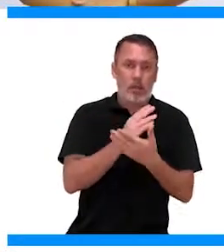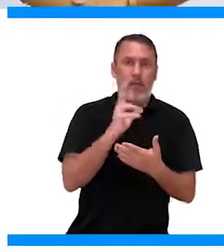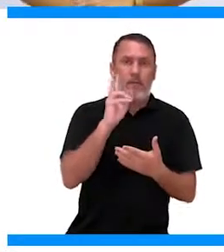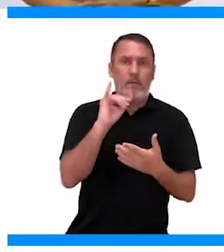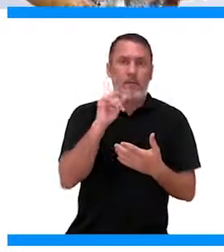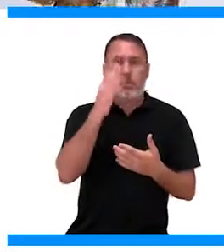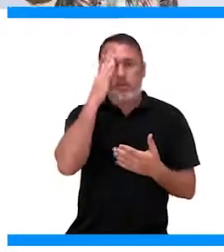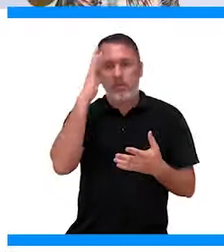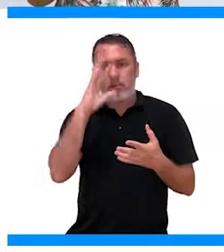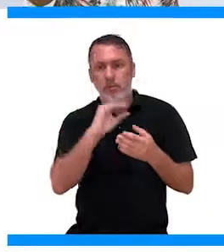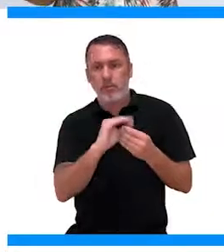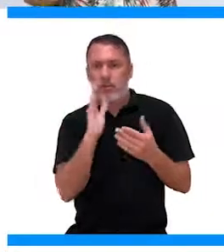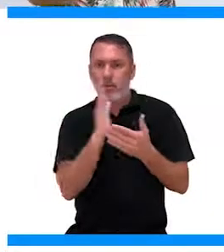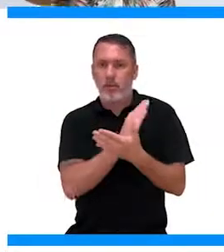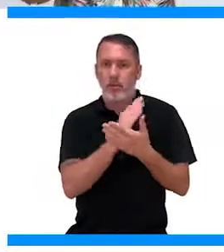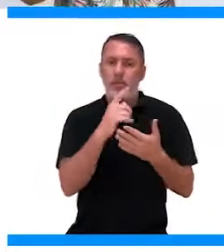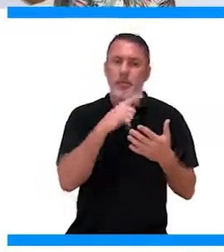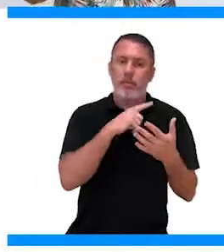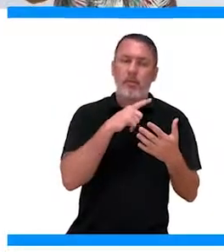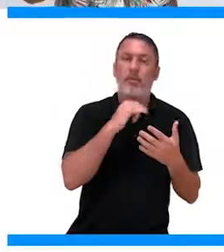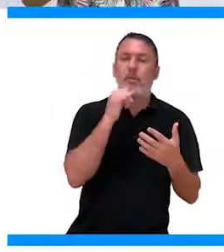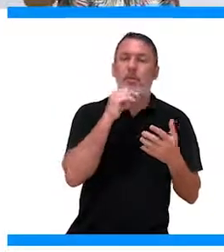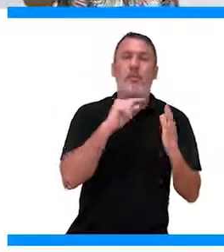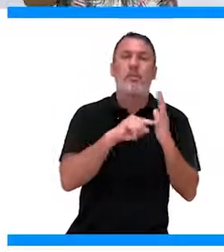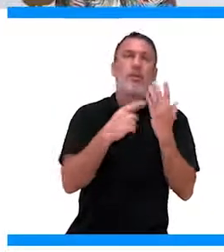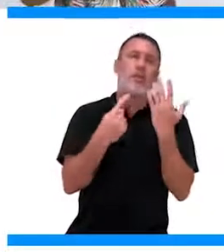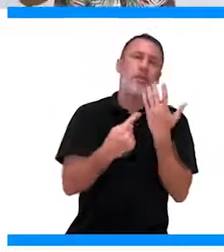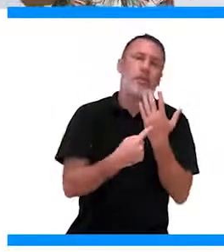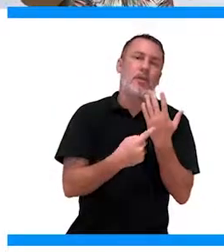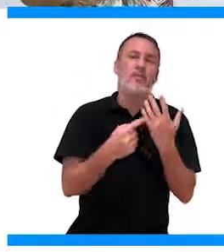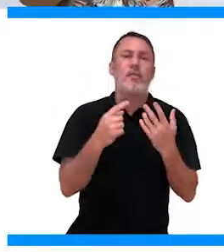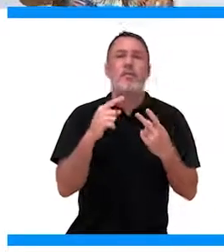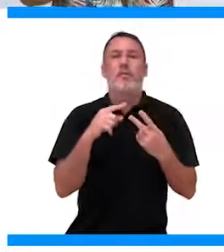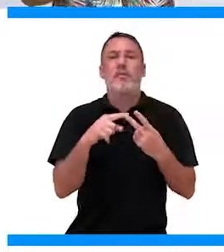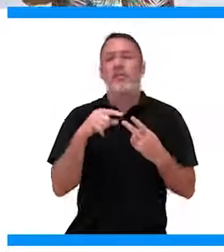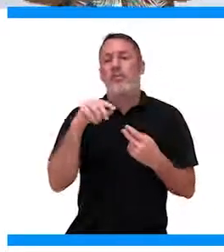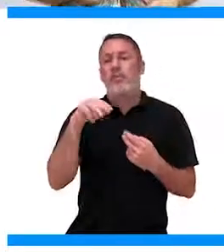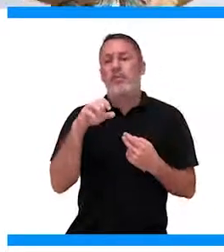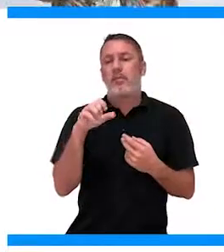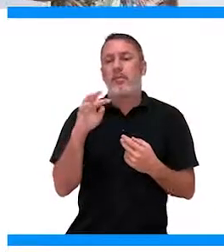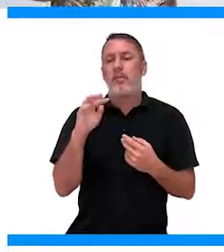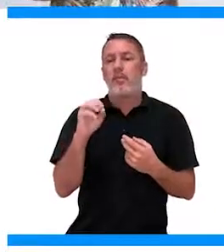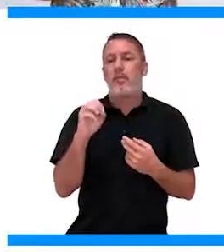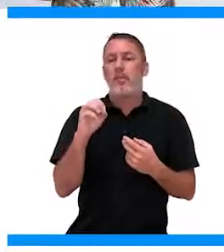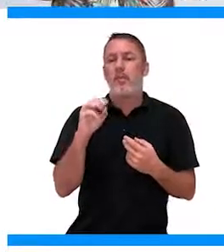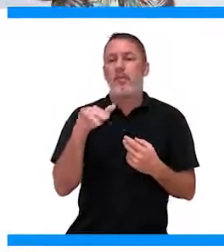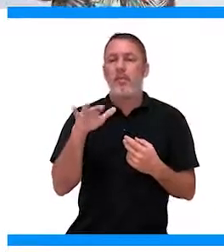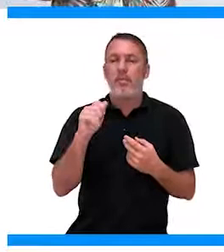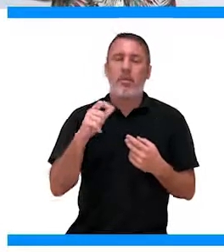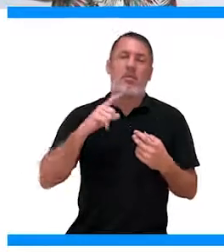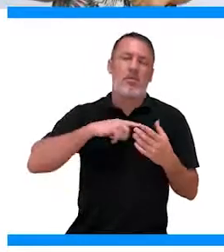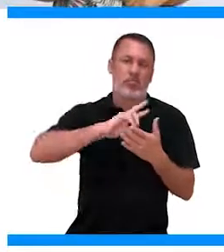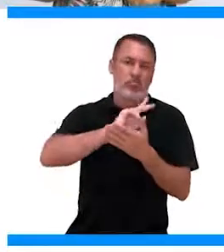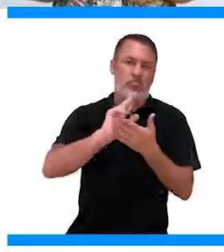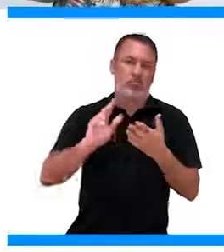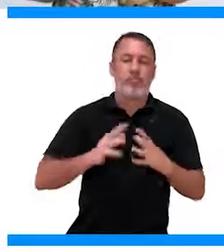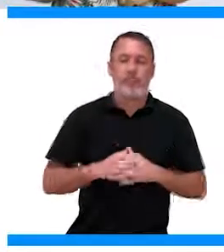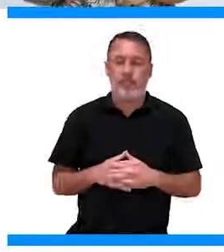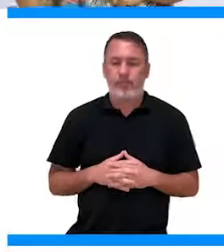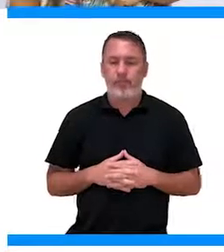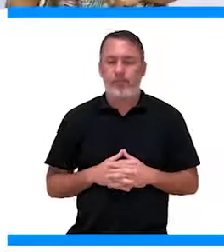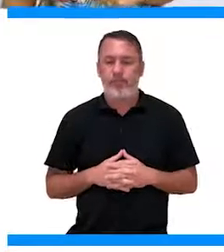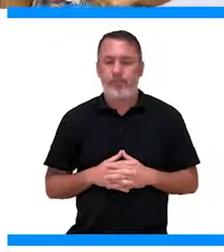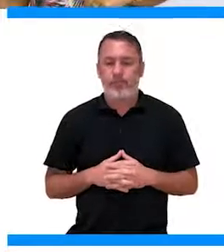algumas delas. Algumas são mais conhecidas e usuais, como a metáfora, antítese, metonímia, e outras menos usuais. Então vamos